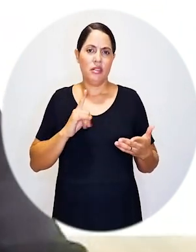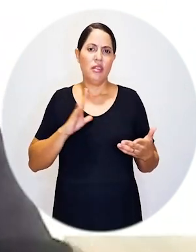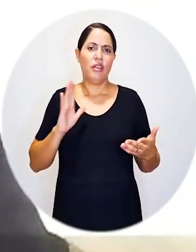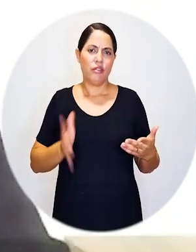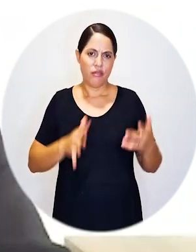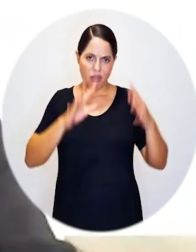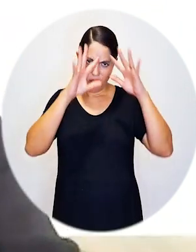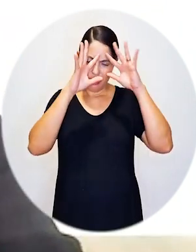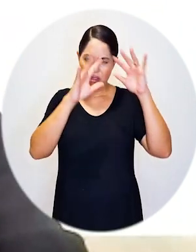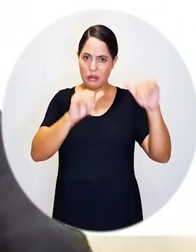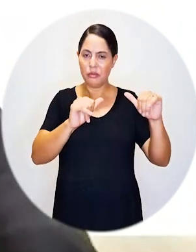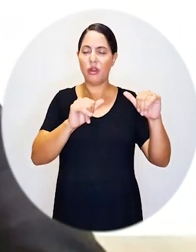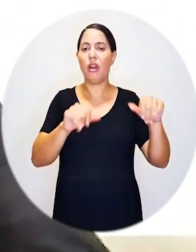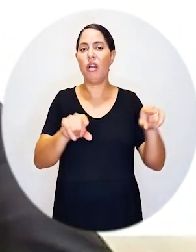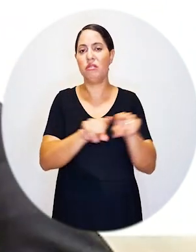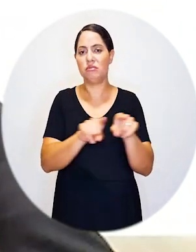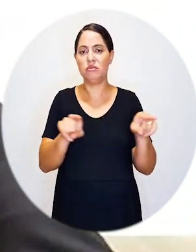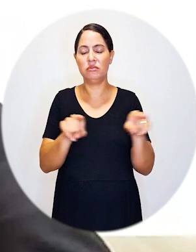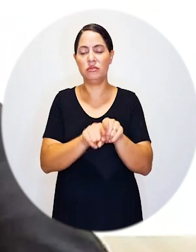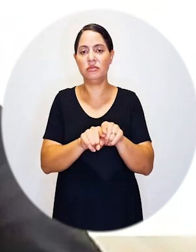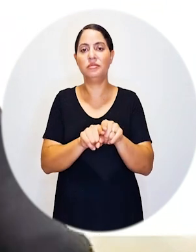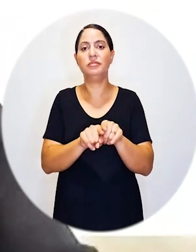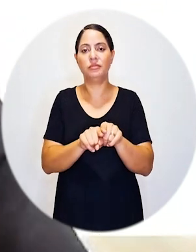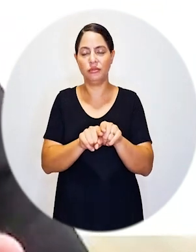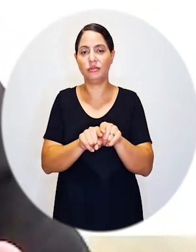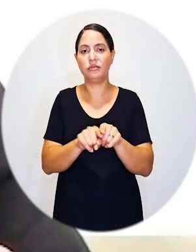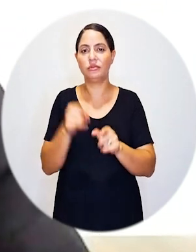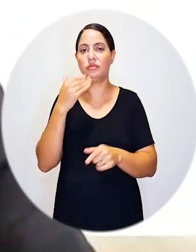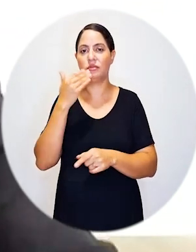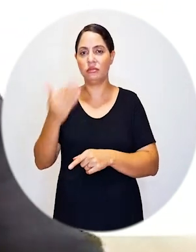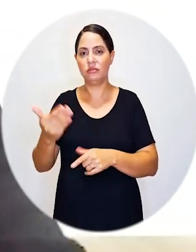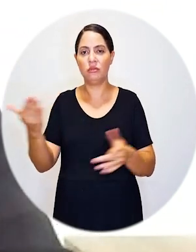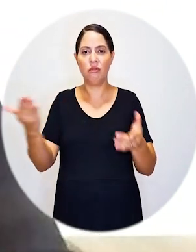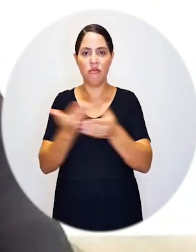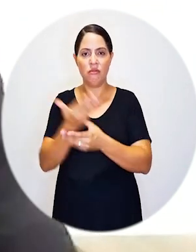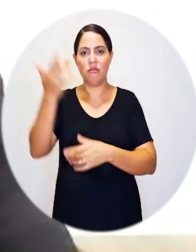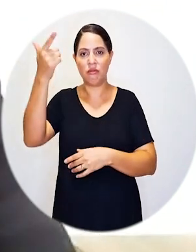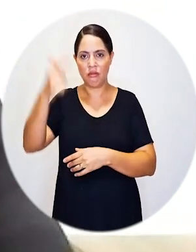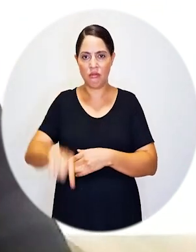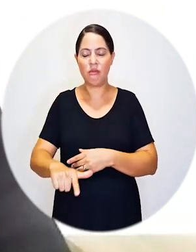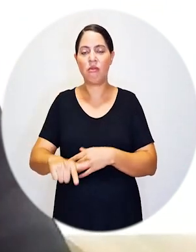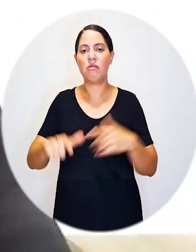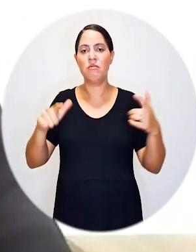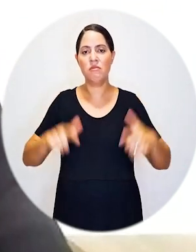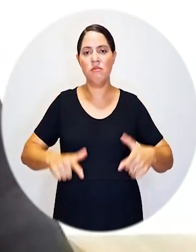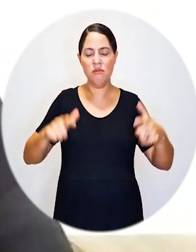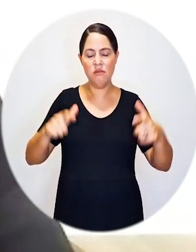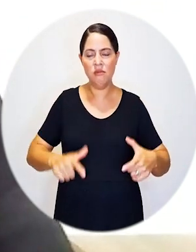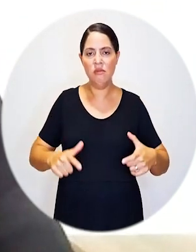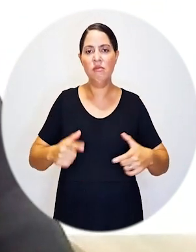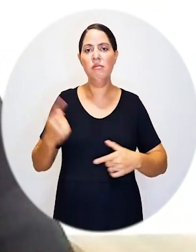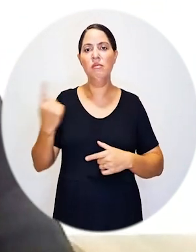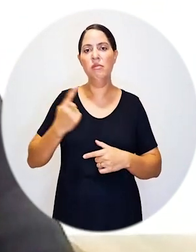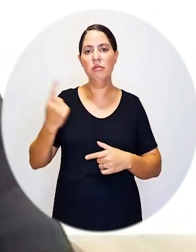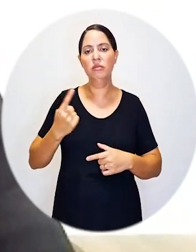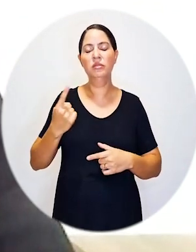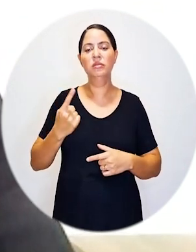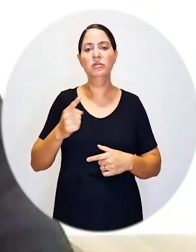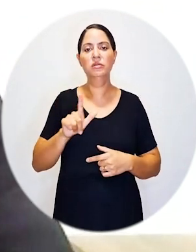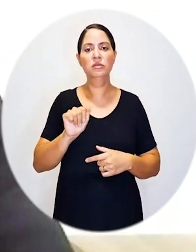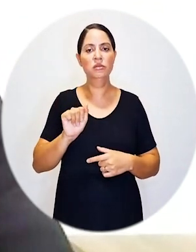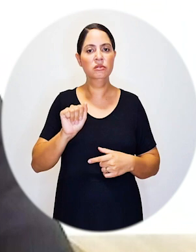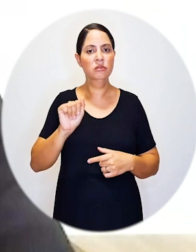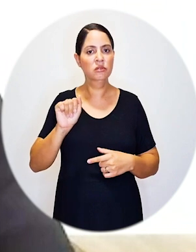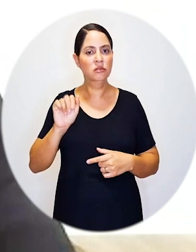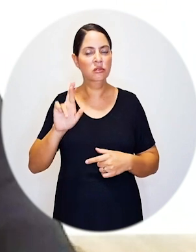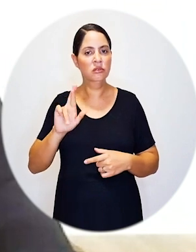atua perante os tribunais e também para os recursos que são interpostos no primeiro grau de jurisdição.